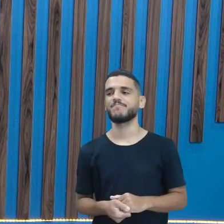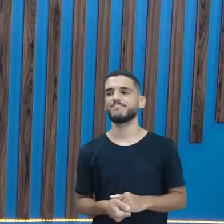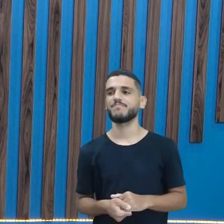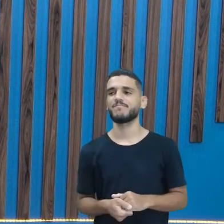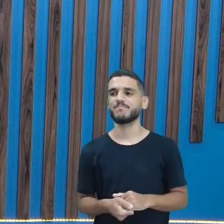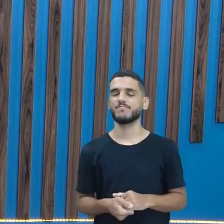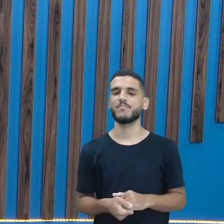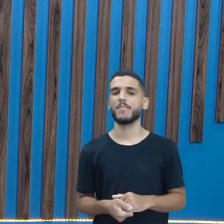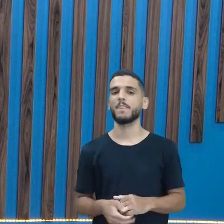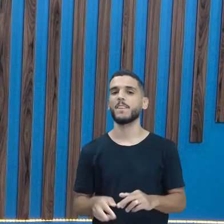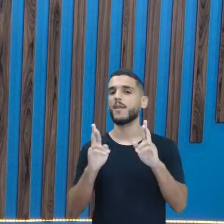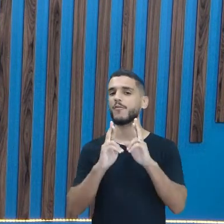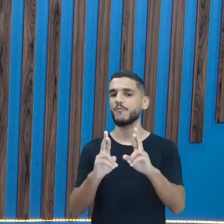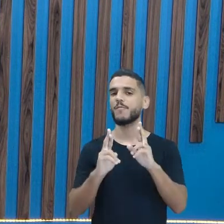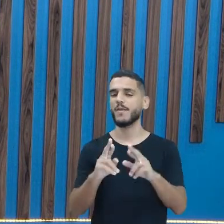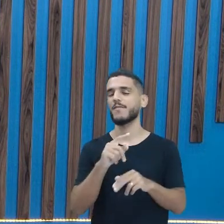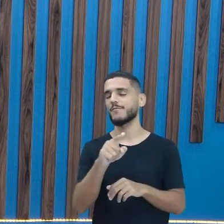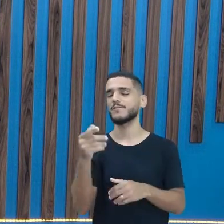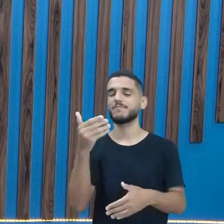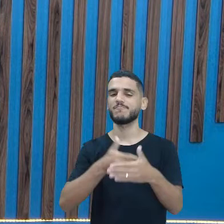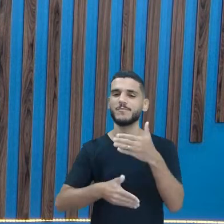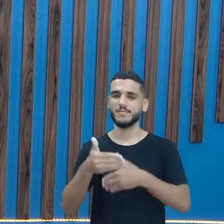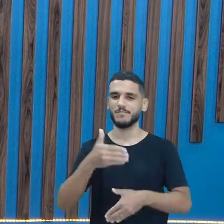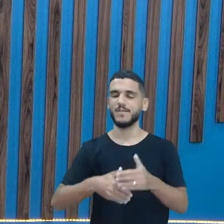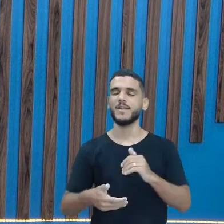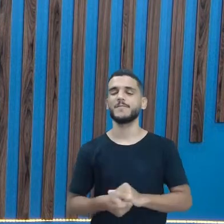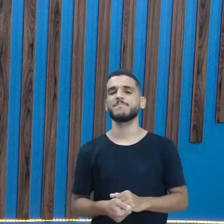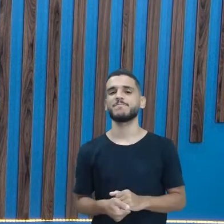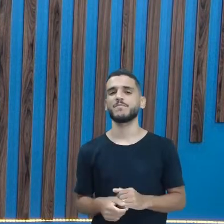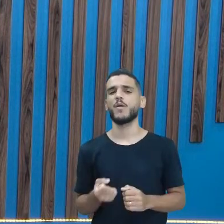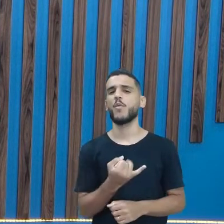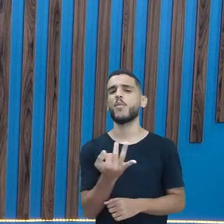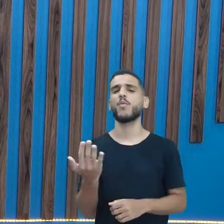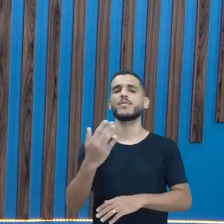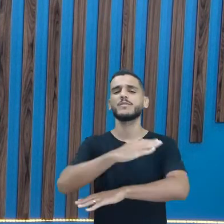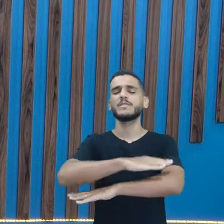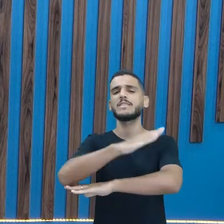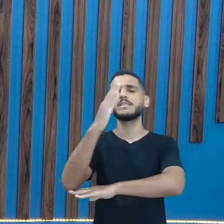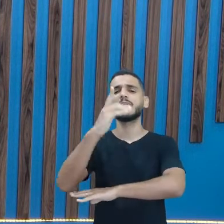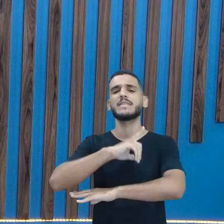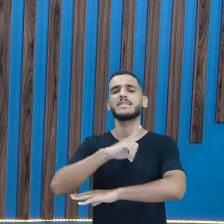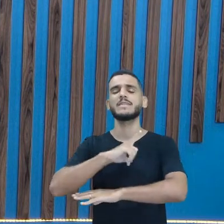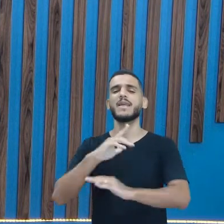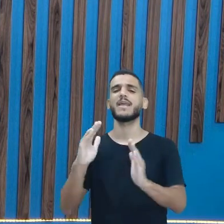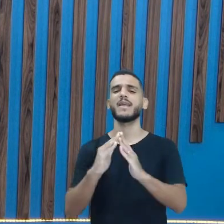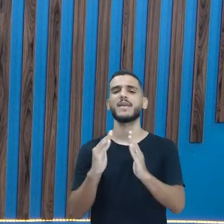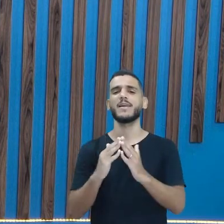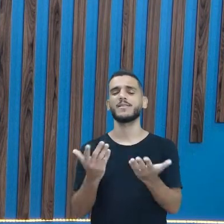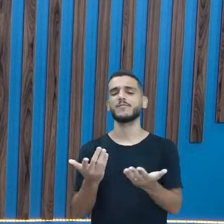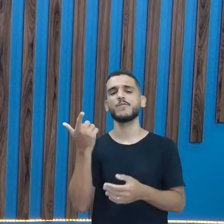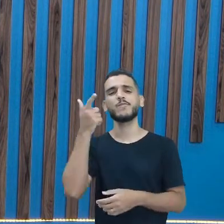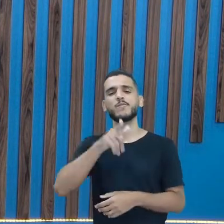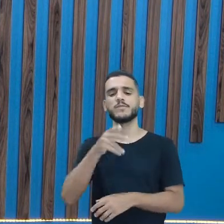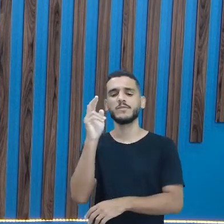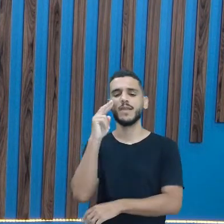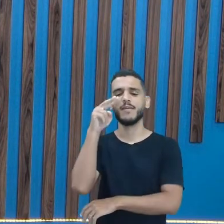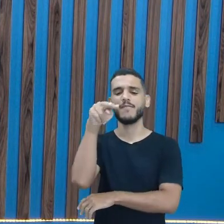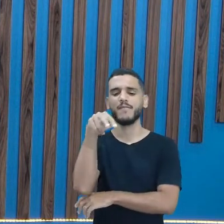tô aguardando a participação de vocês, viu? E aí, quantas janelas tem na sua casa? O que você pode observar dessas